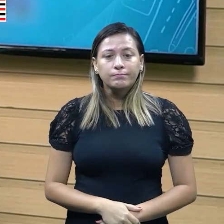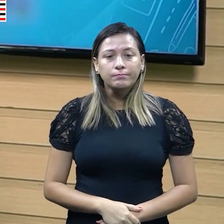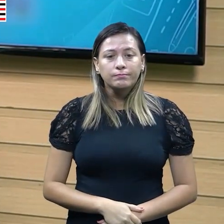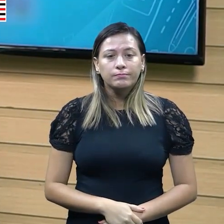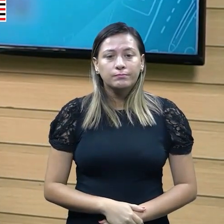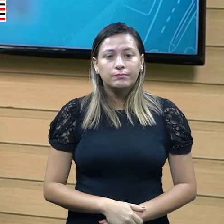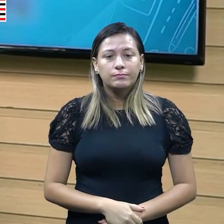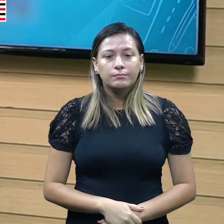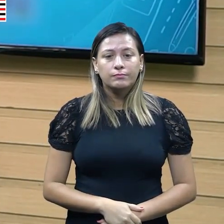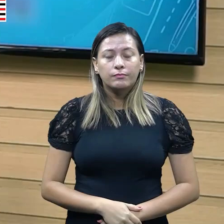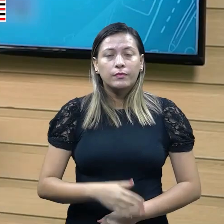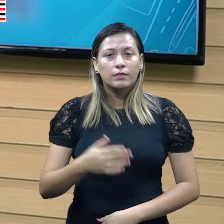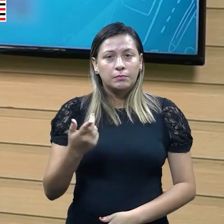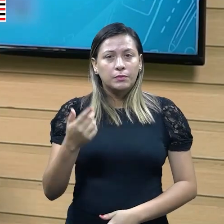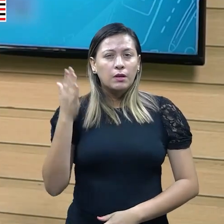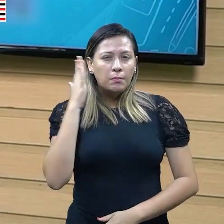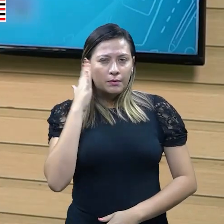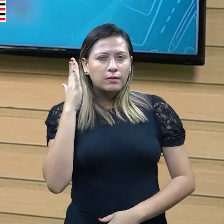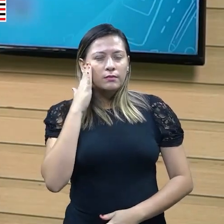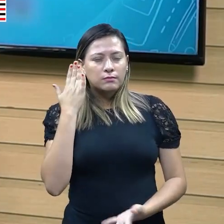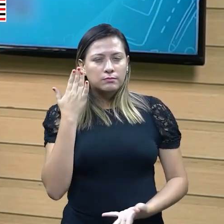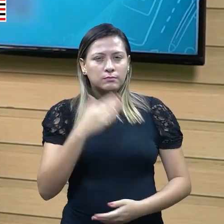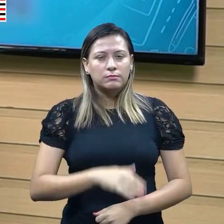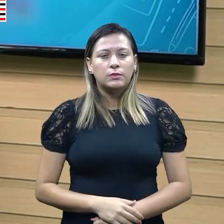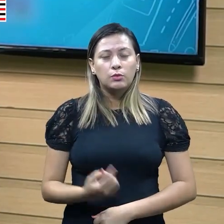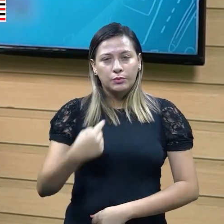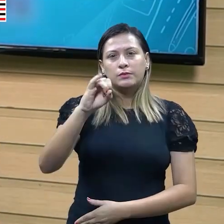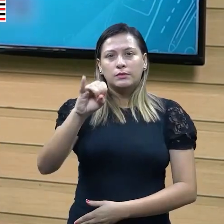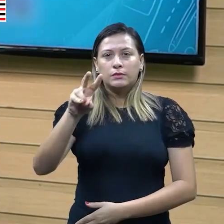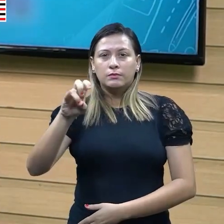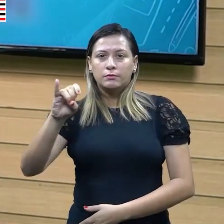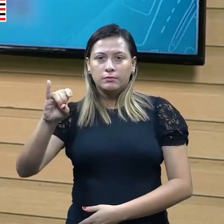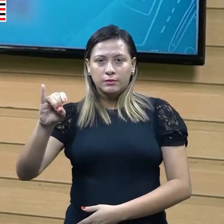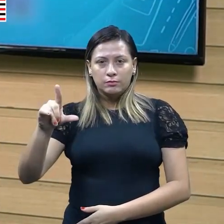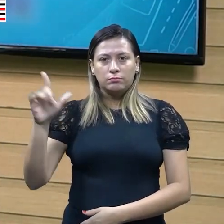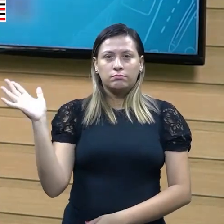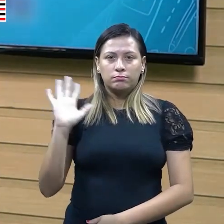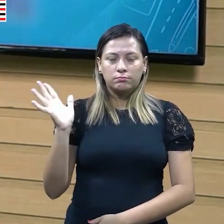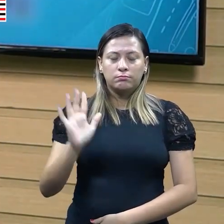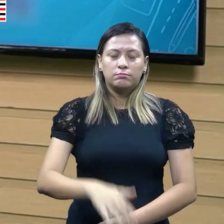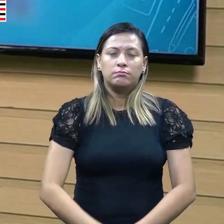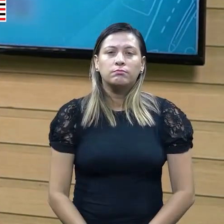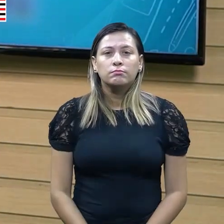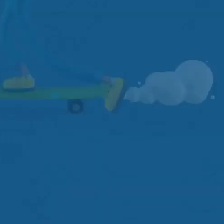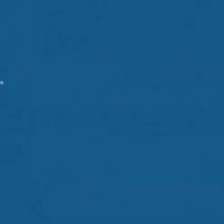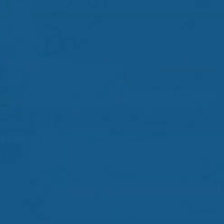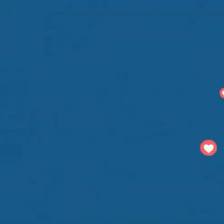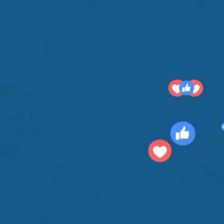você consegue entender exatamente o que é que eu estou falando. E até a próxima. Tchau!